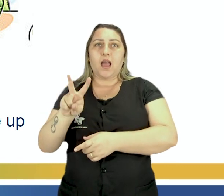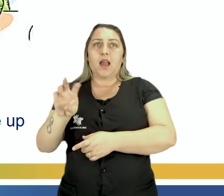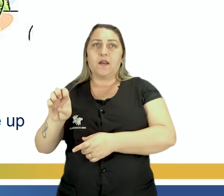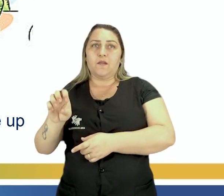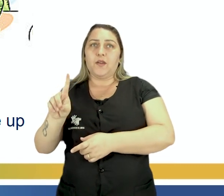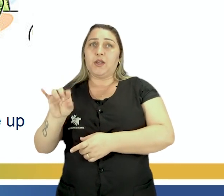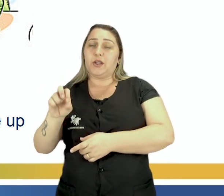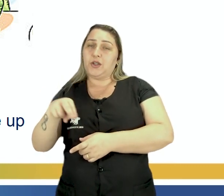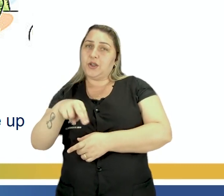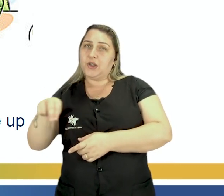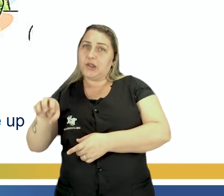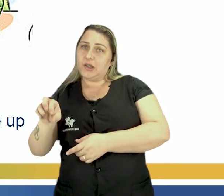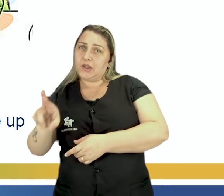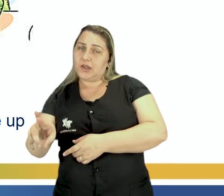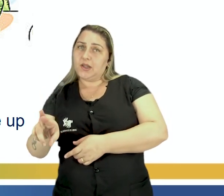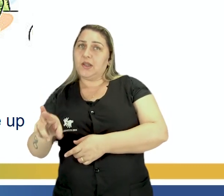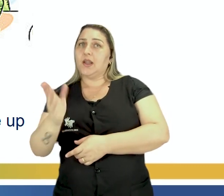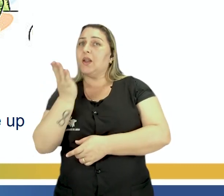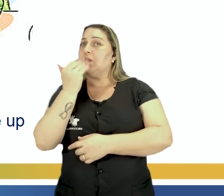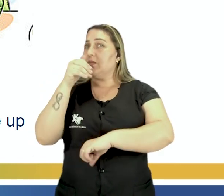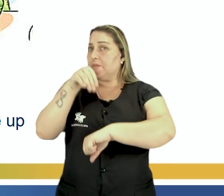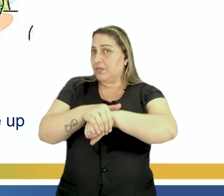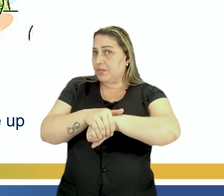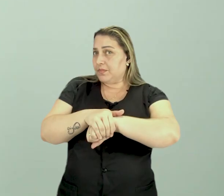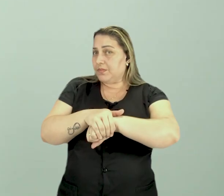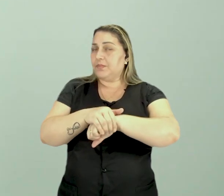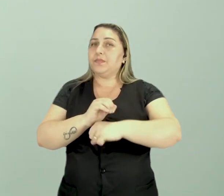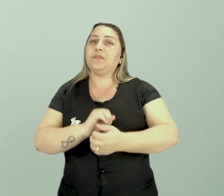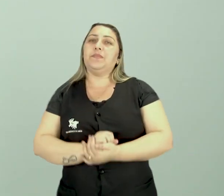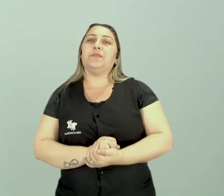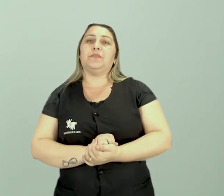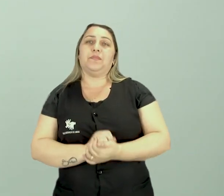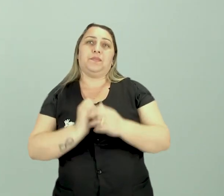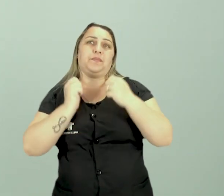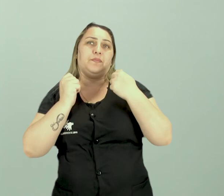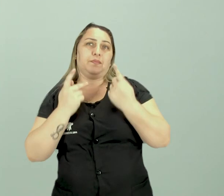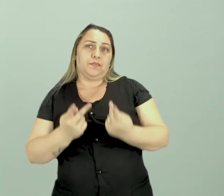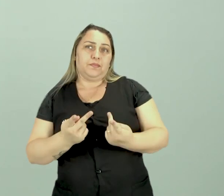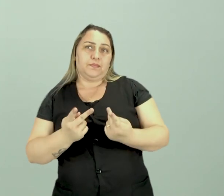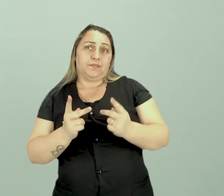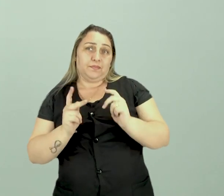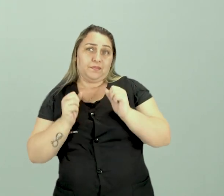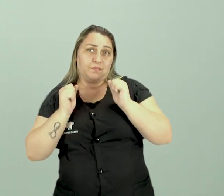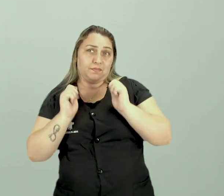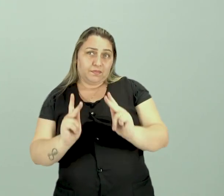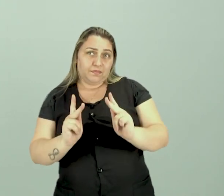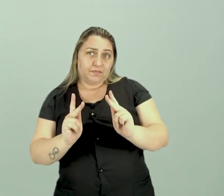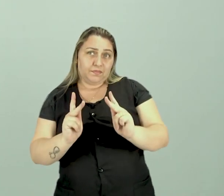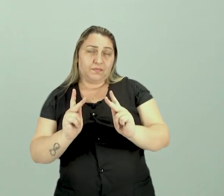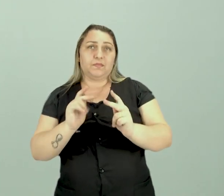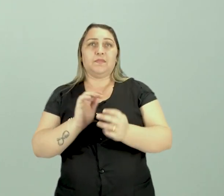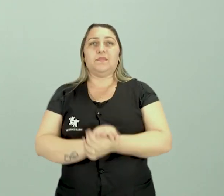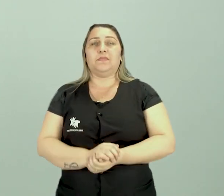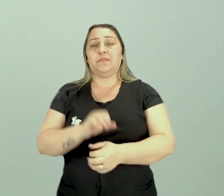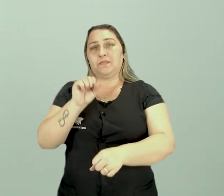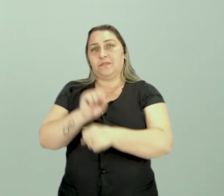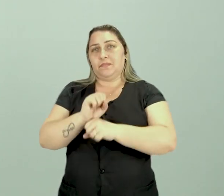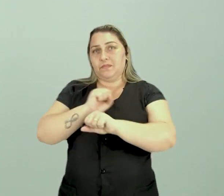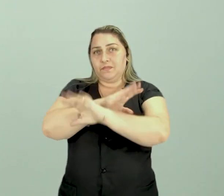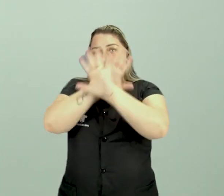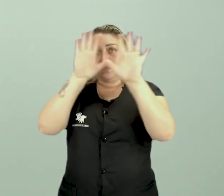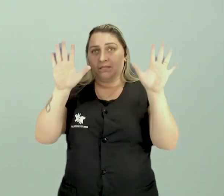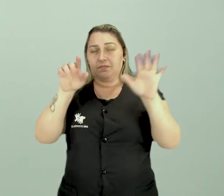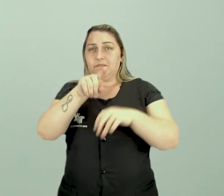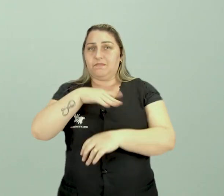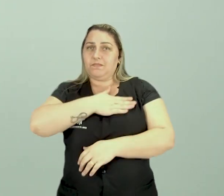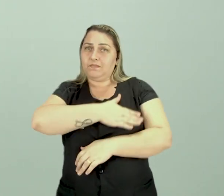está jantando. Então, have dinner, jantar, ok? Tranquilo, né, pessoal? Espero que tenha ficado claro, espero